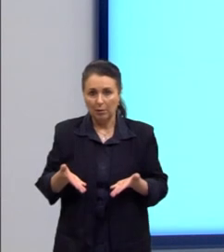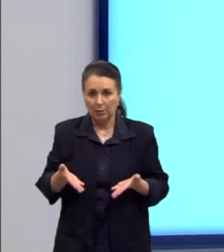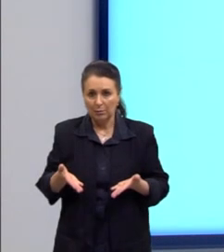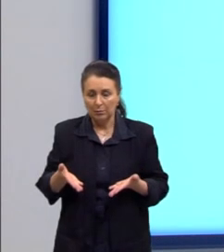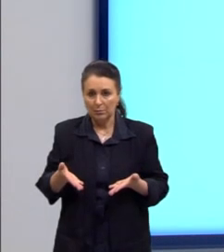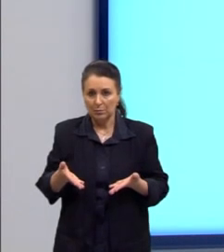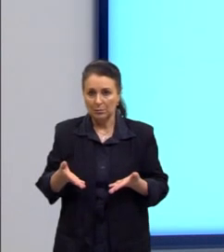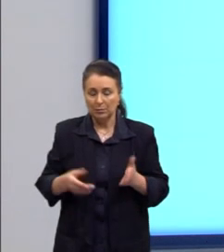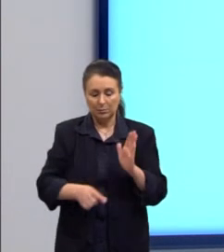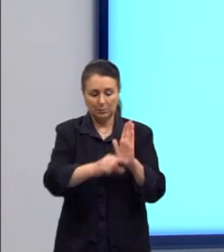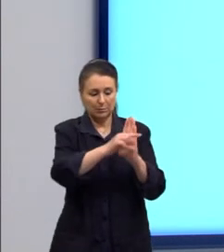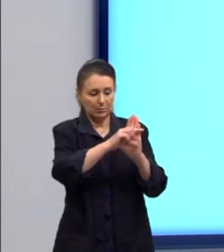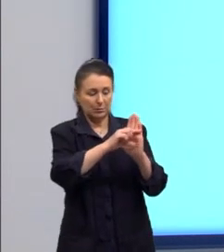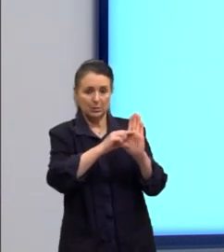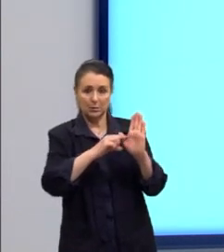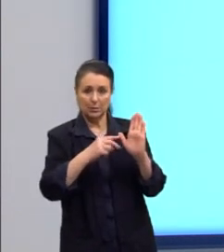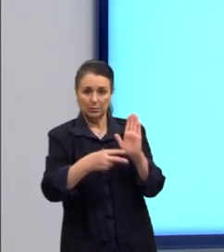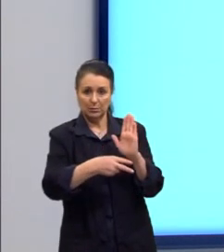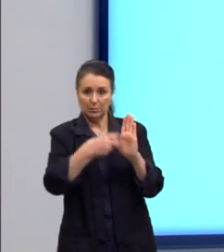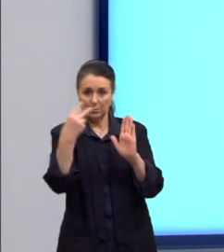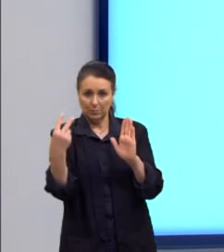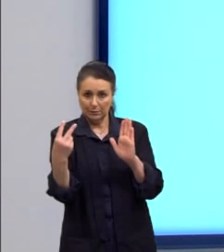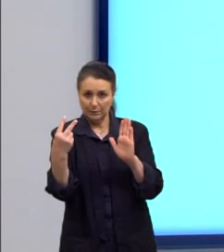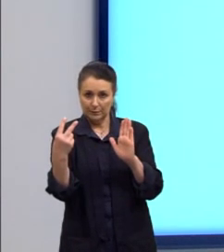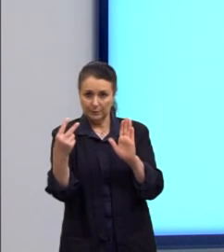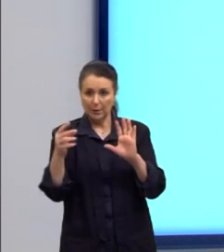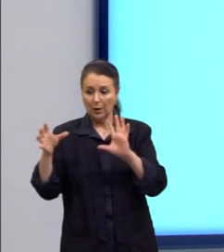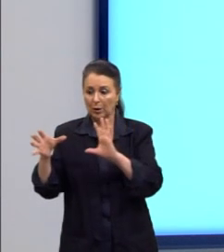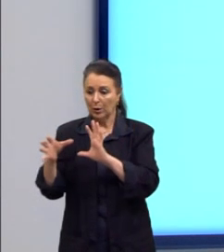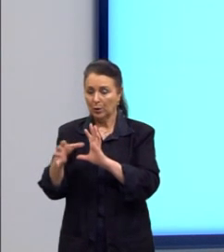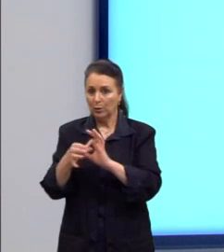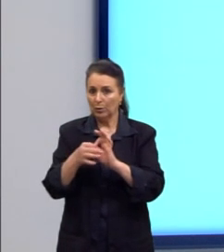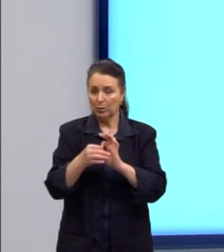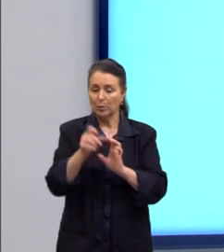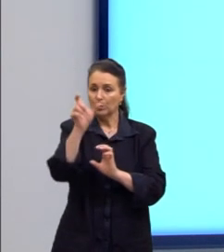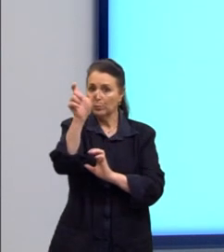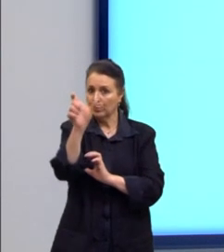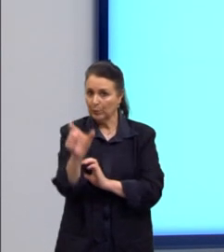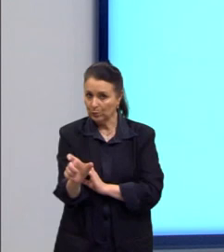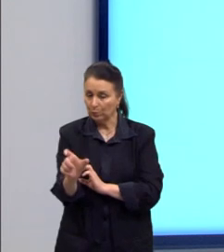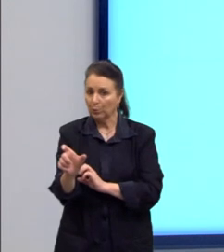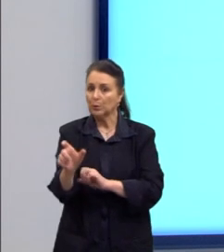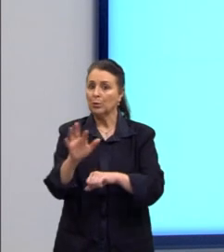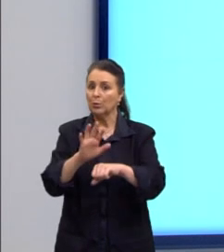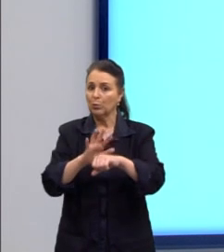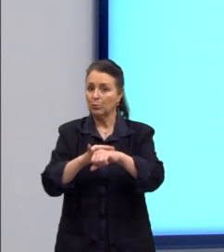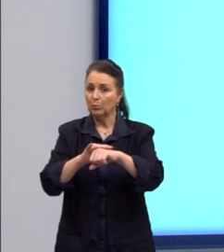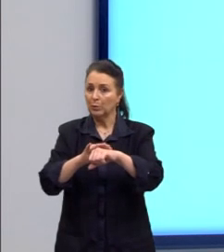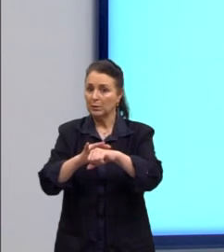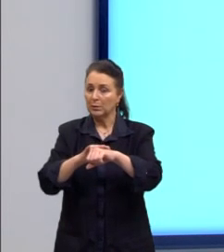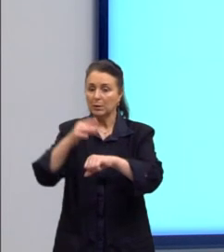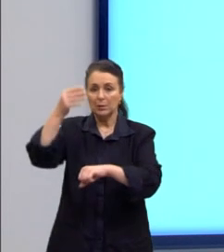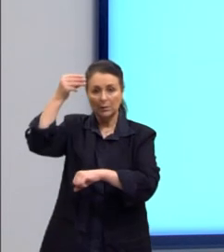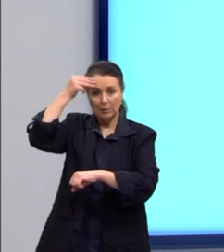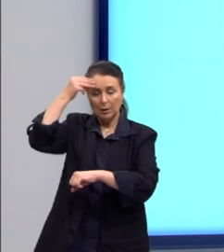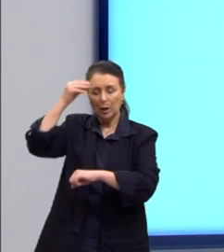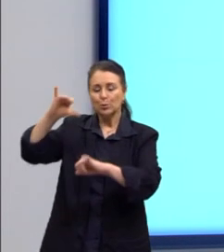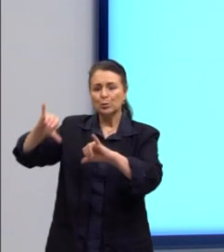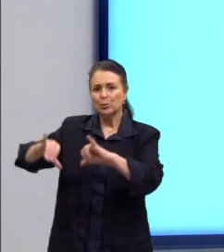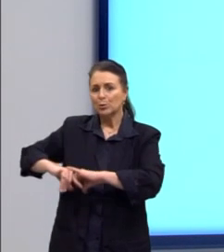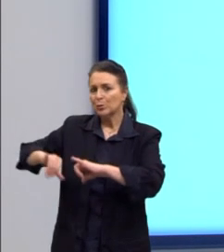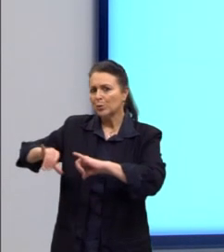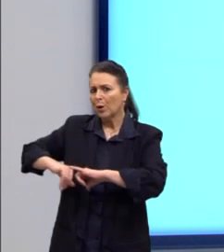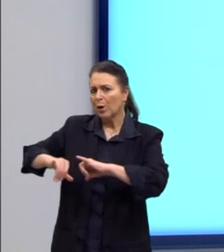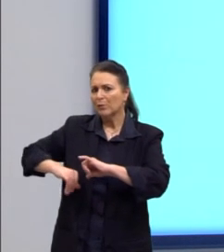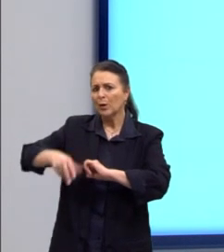segundo período da introdução no contexto Nacional atual indivíduos com patologias mentais ainda sofrem com